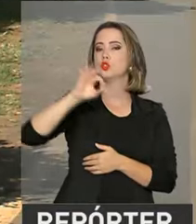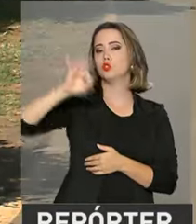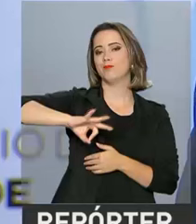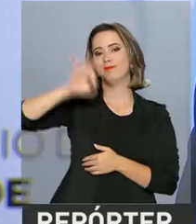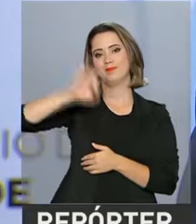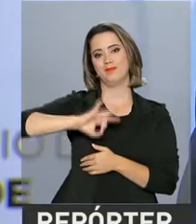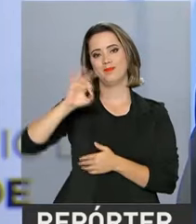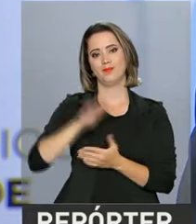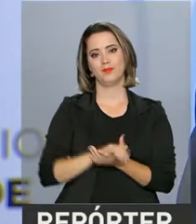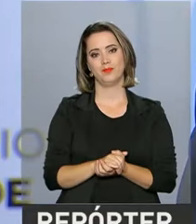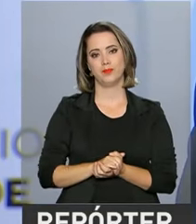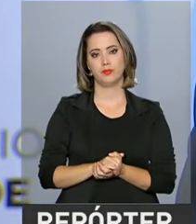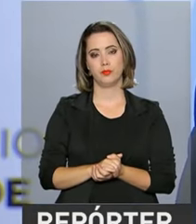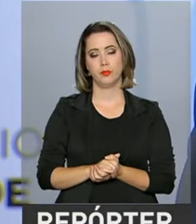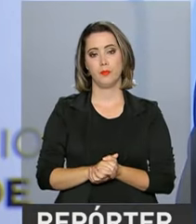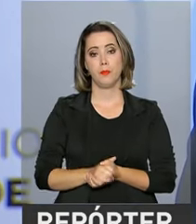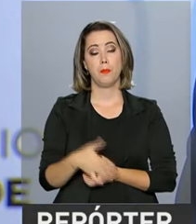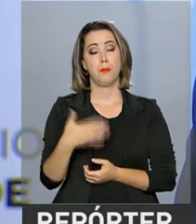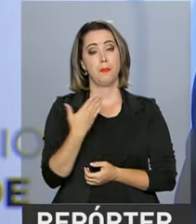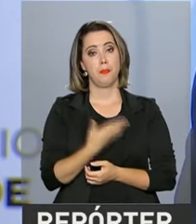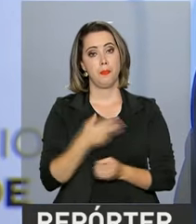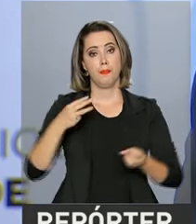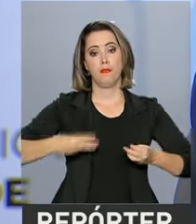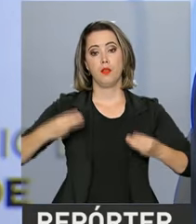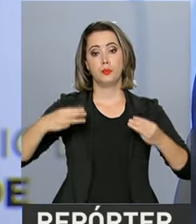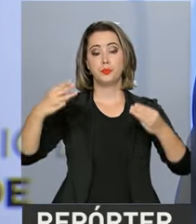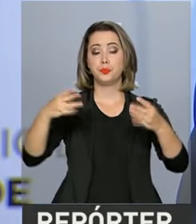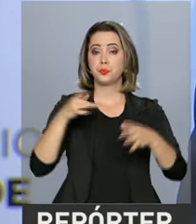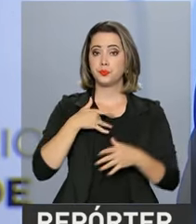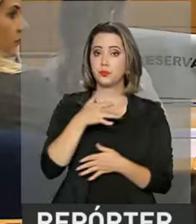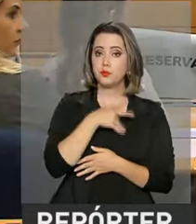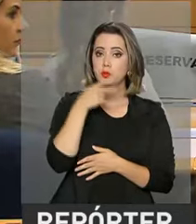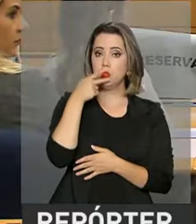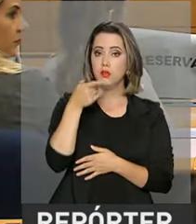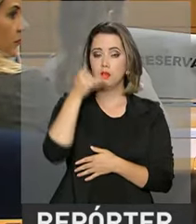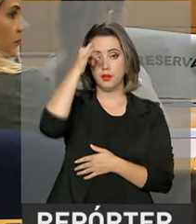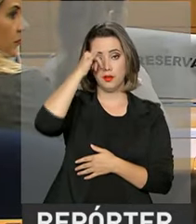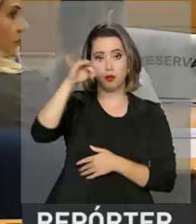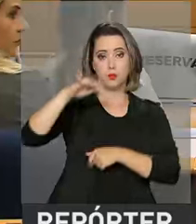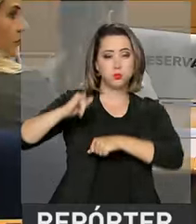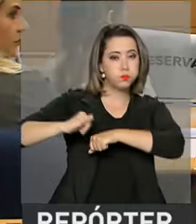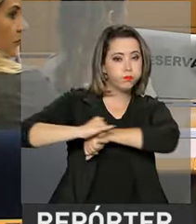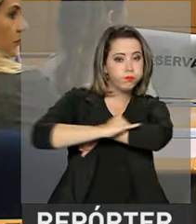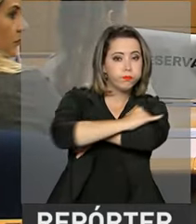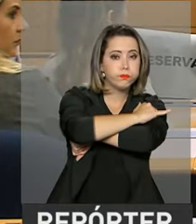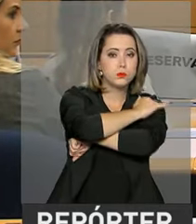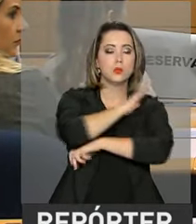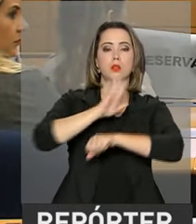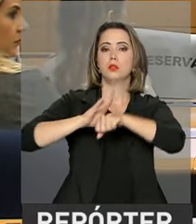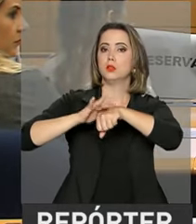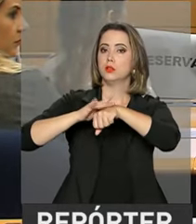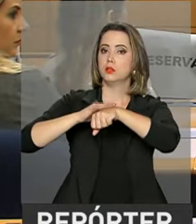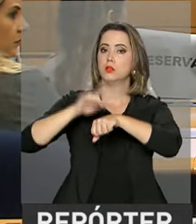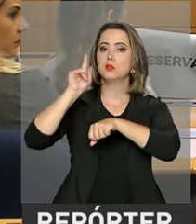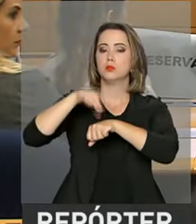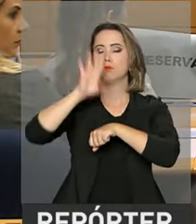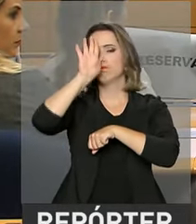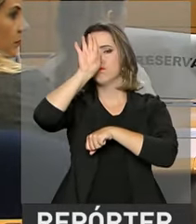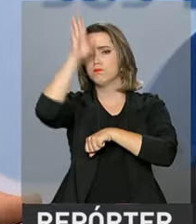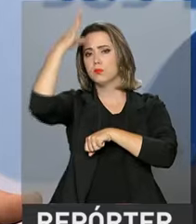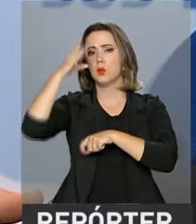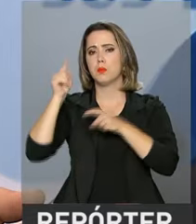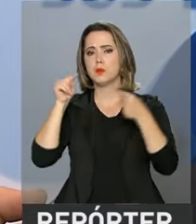38% para o Ministério da Saúde o combate à obesidade e as doenças crônicas é prioridade do governo